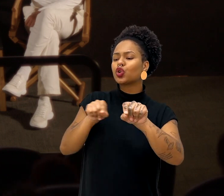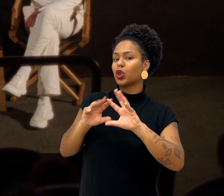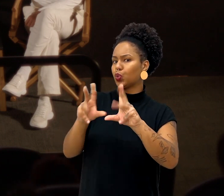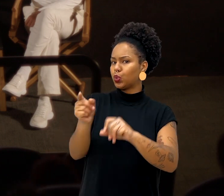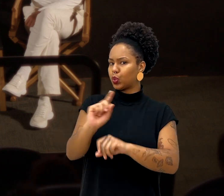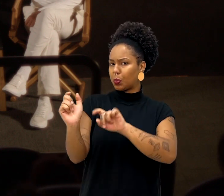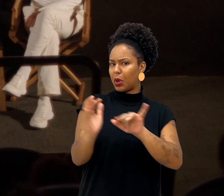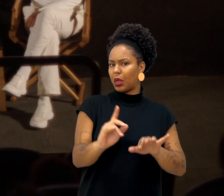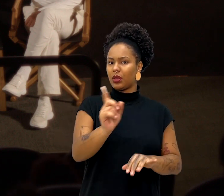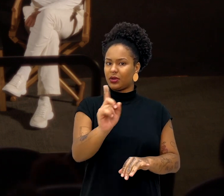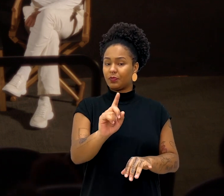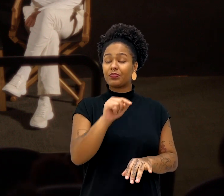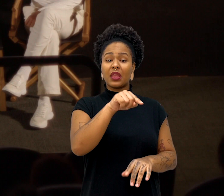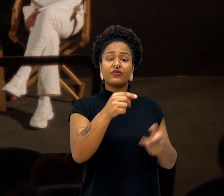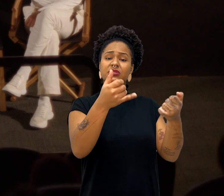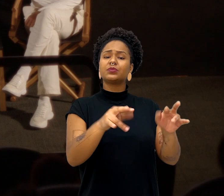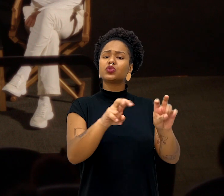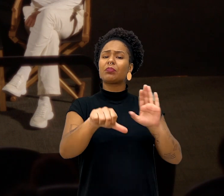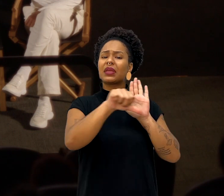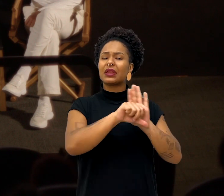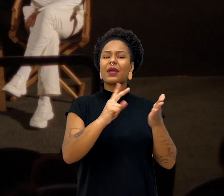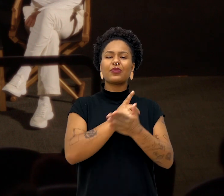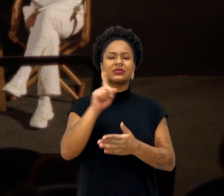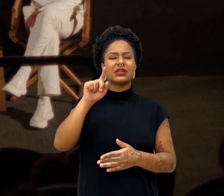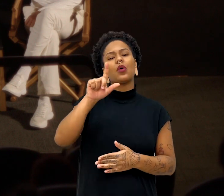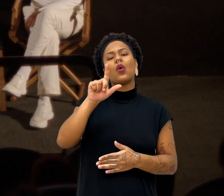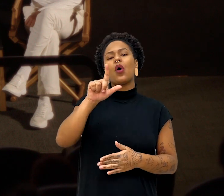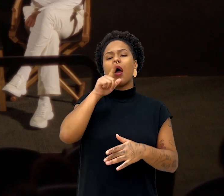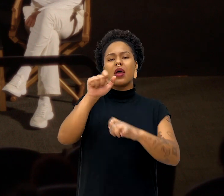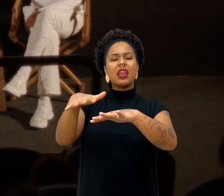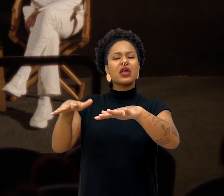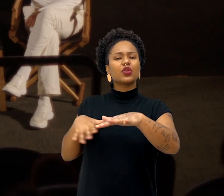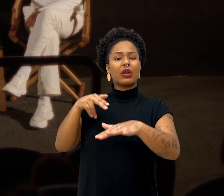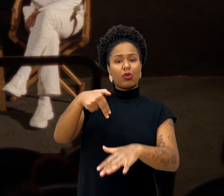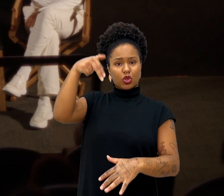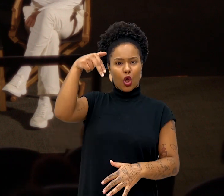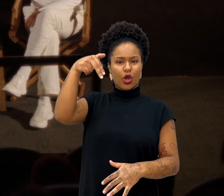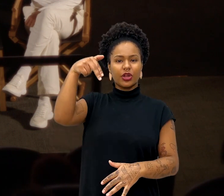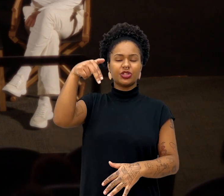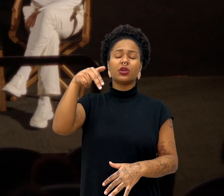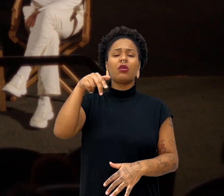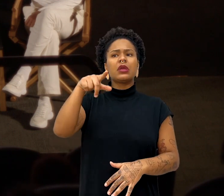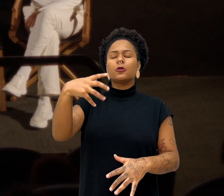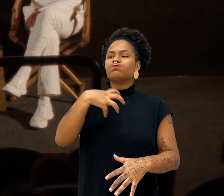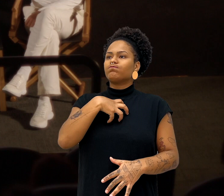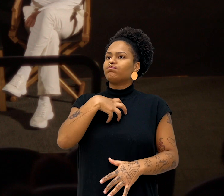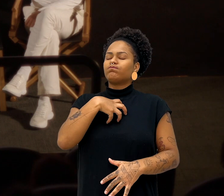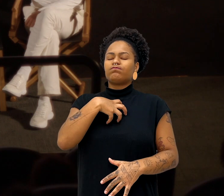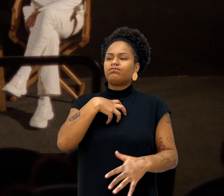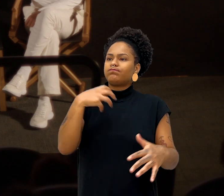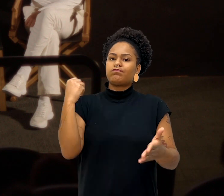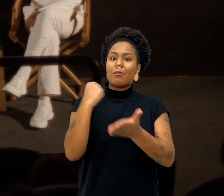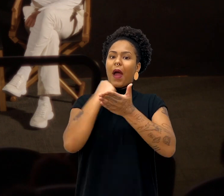são escolhidos para entrar na arca. E você citou a tragédia, o crime que aconteceu no litoral norte,